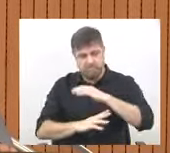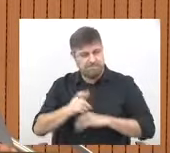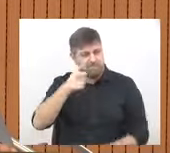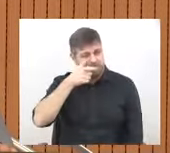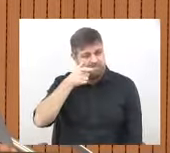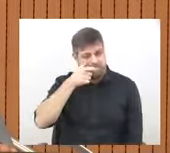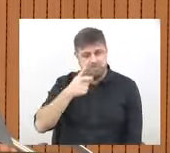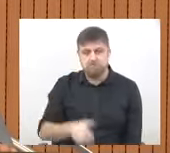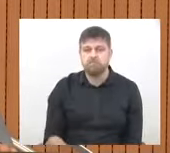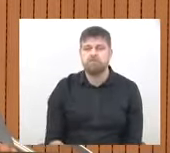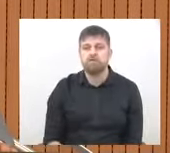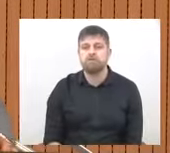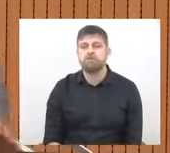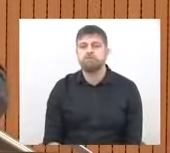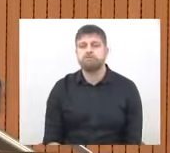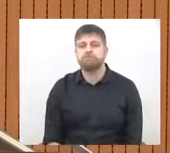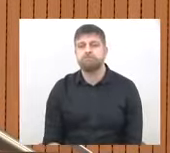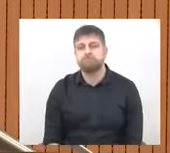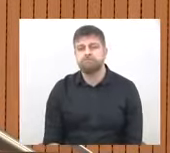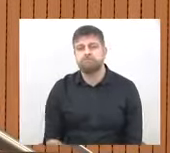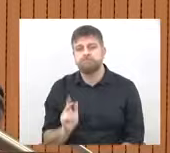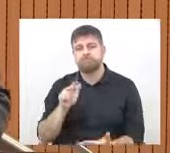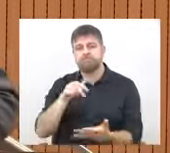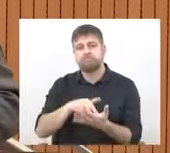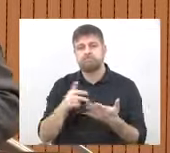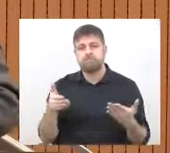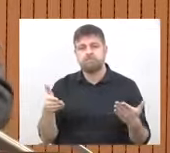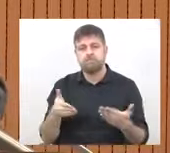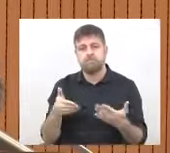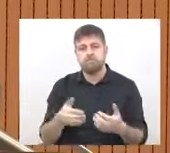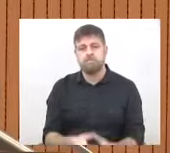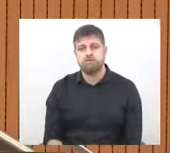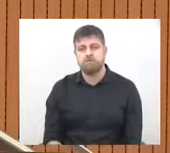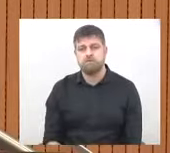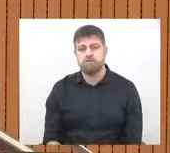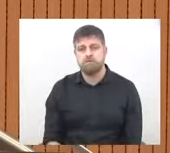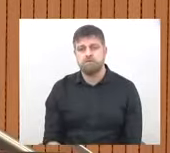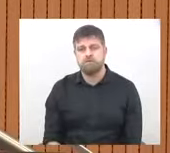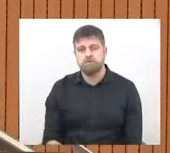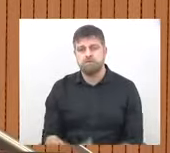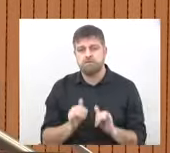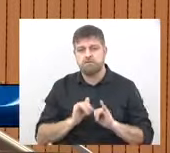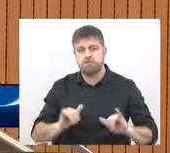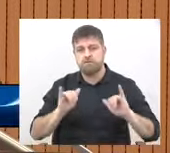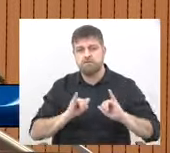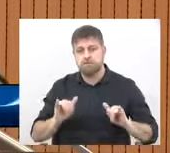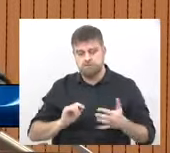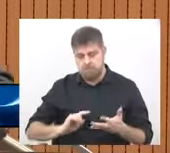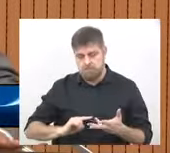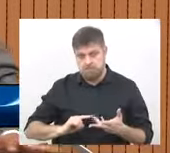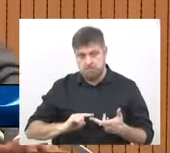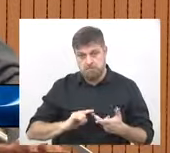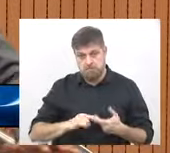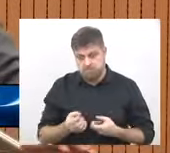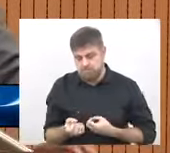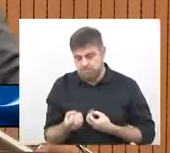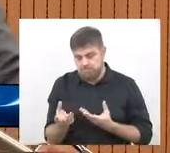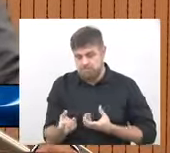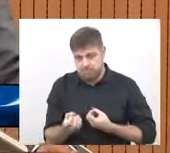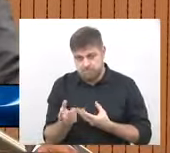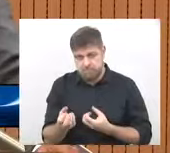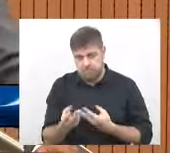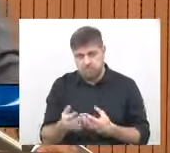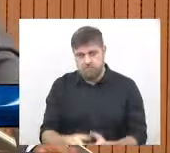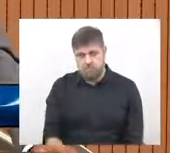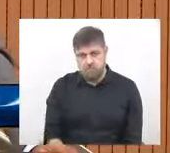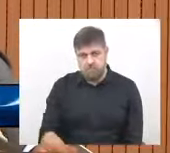Câmara. Subo nessa tribuna hoje a fazer alguns relatos, até mesmo da